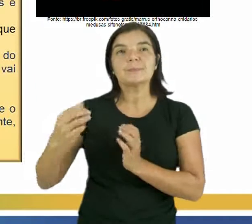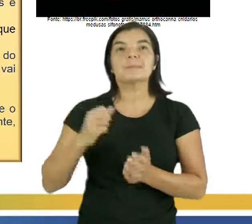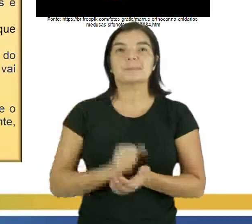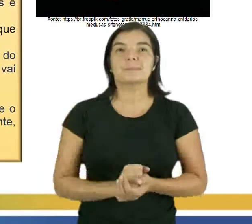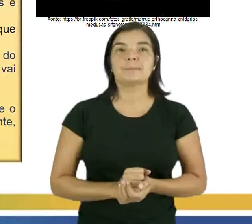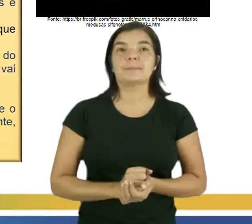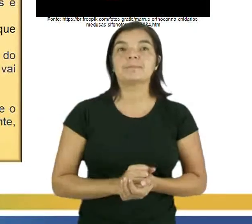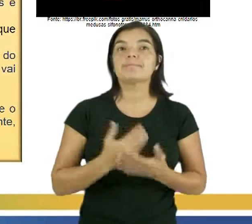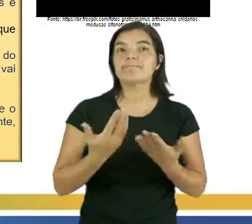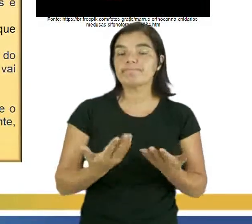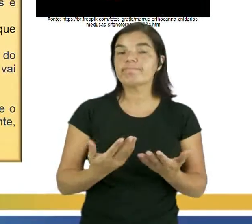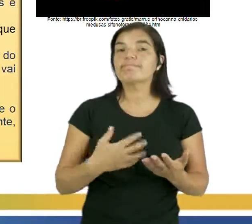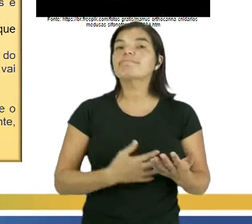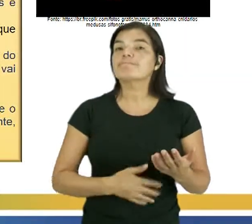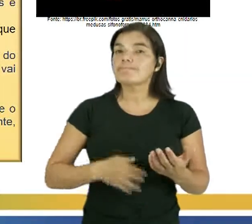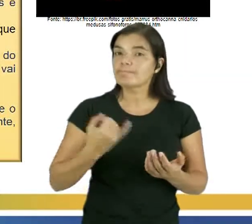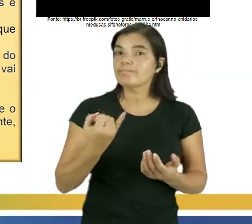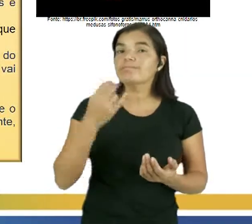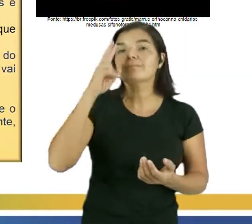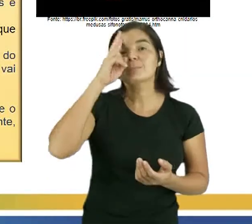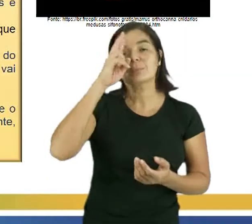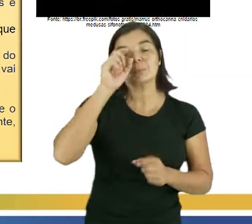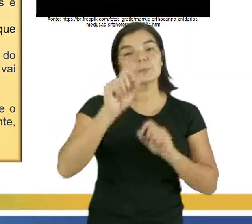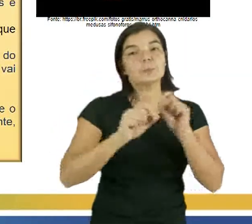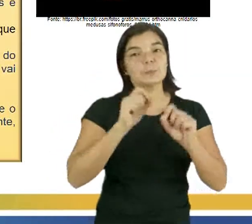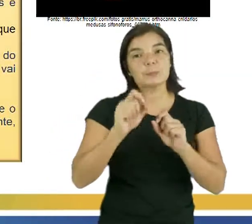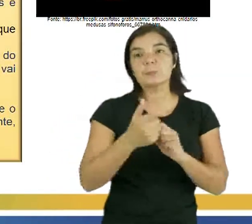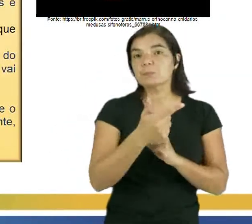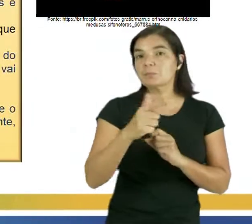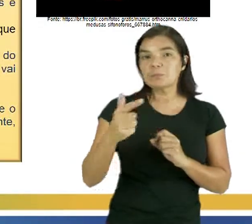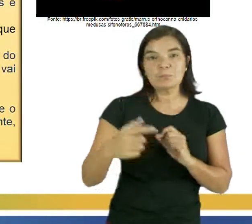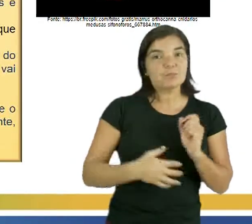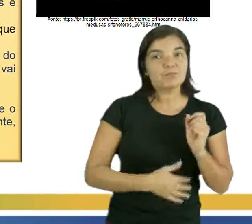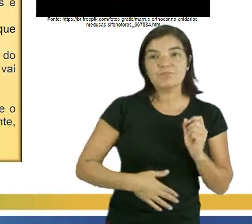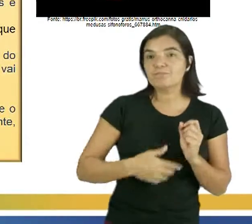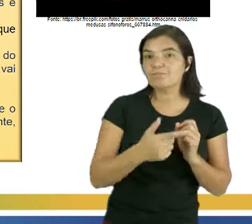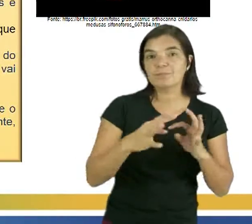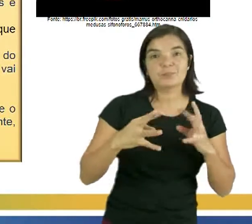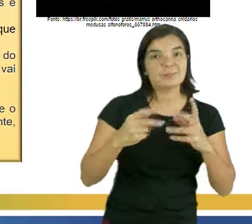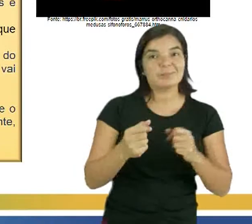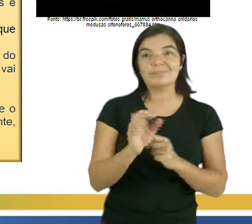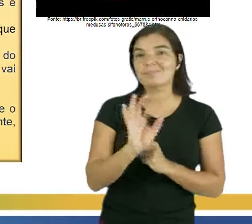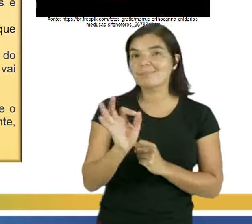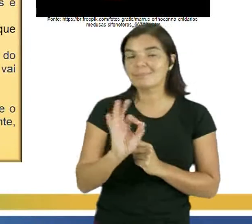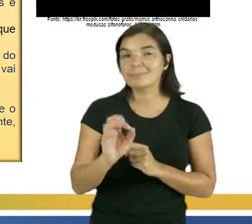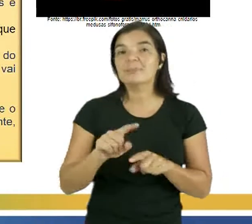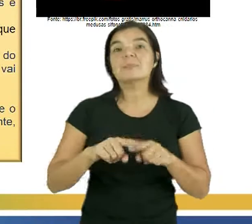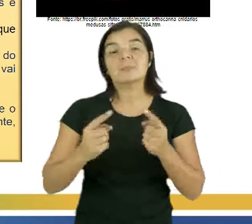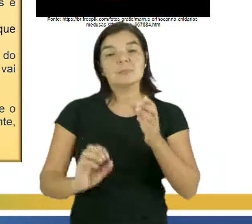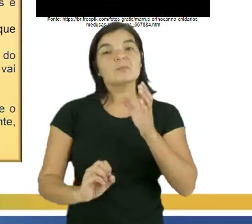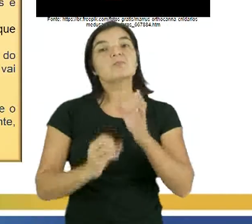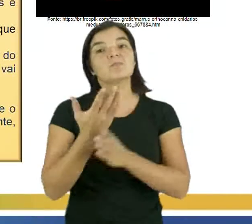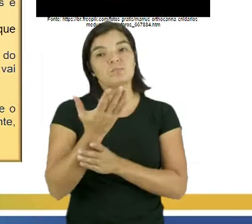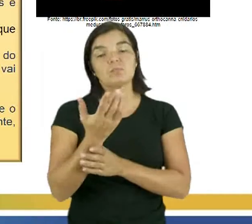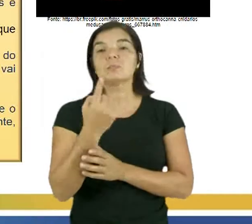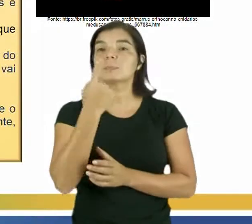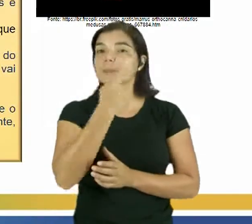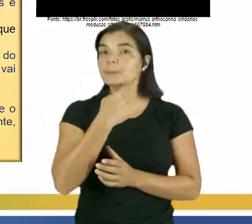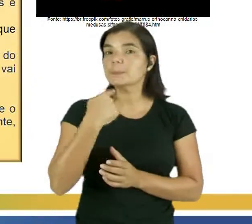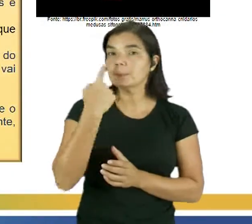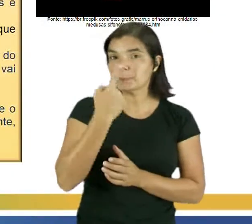dos quinidários? É importante a gente lembrar que eles não têm um sistema digestório completo, tá? E que ocorre tanto de